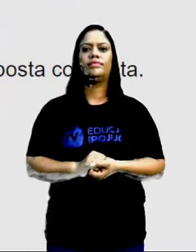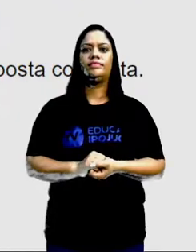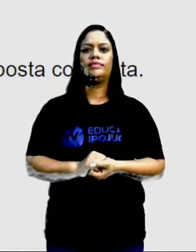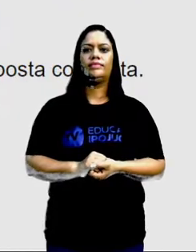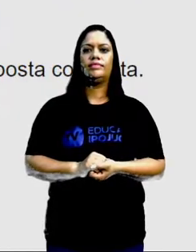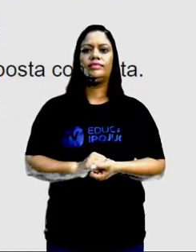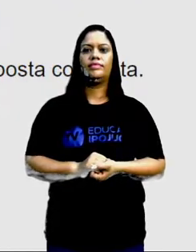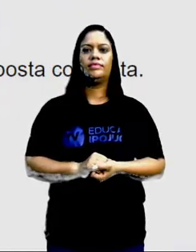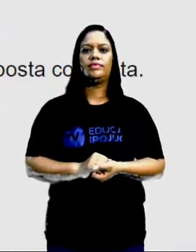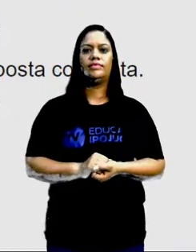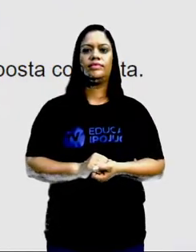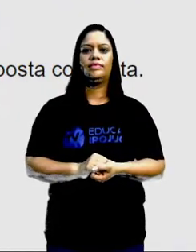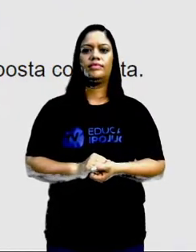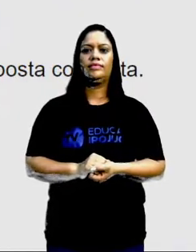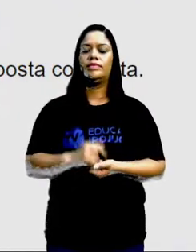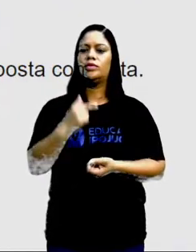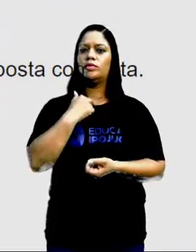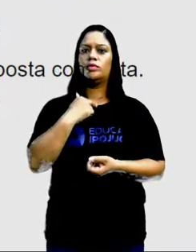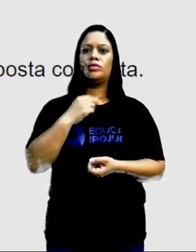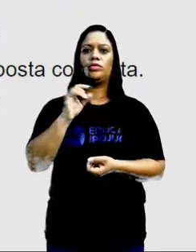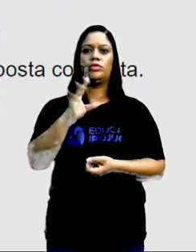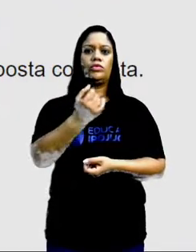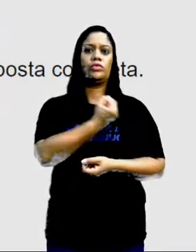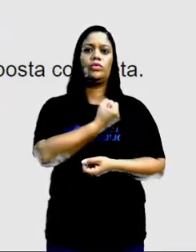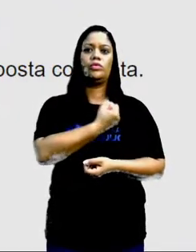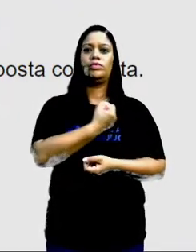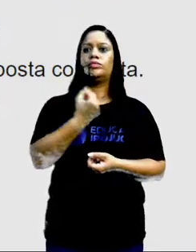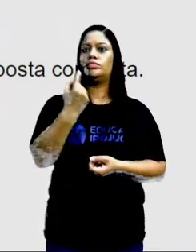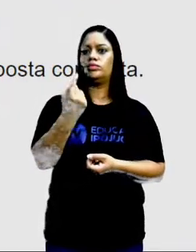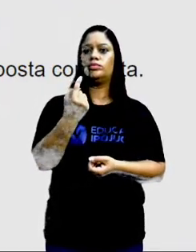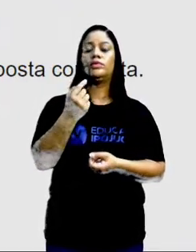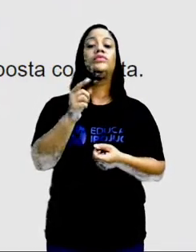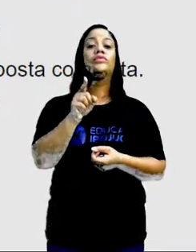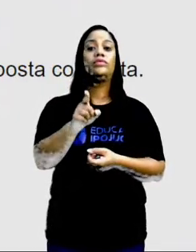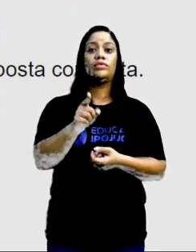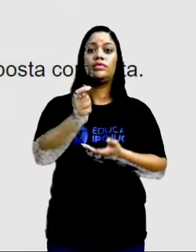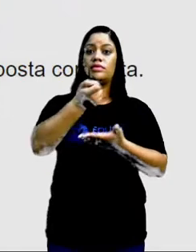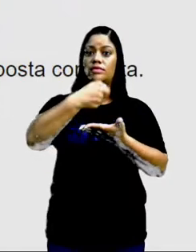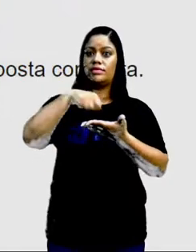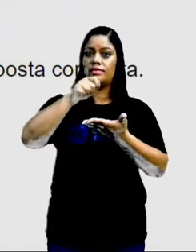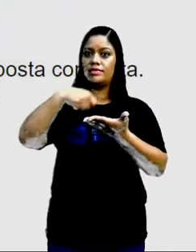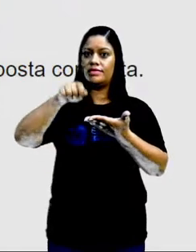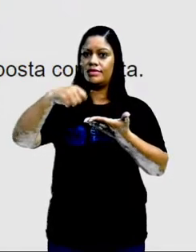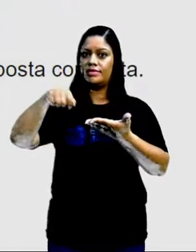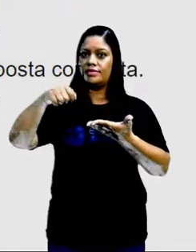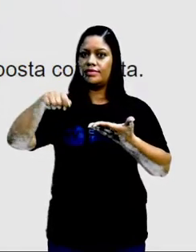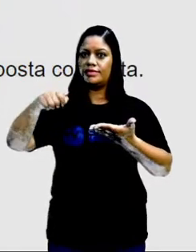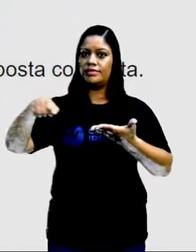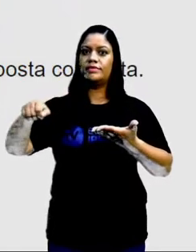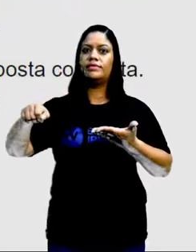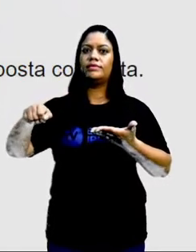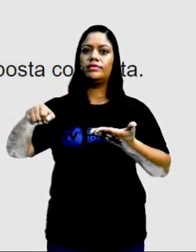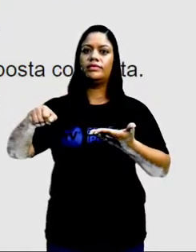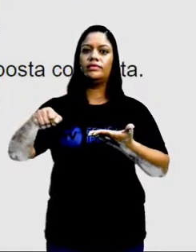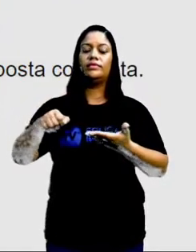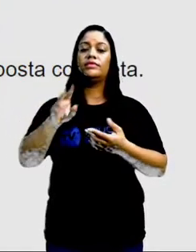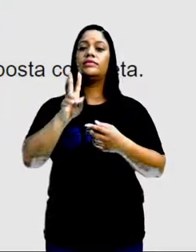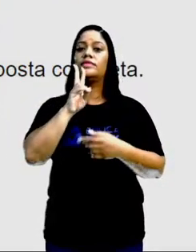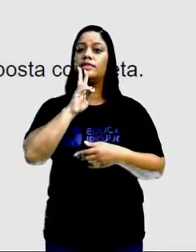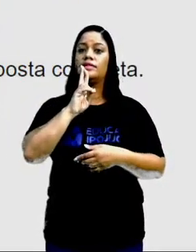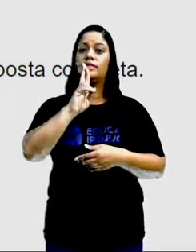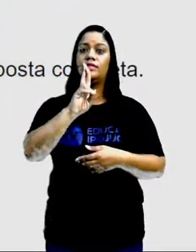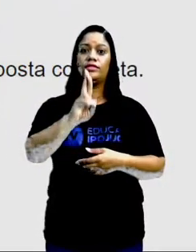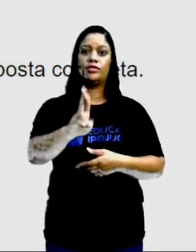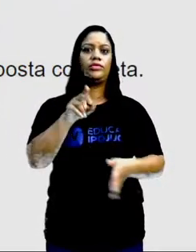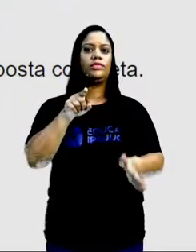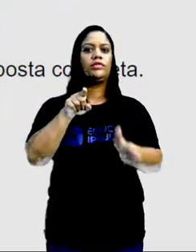você não pode botar só o número. Você tem que escrever dando a resposta